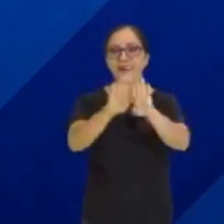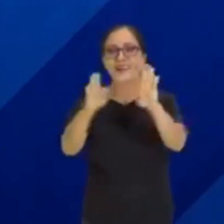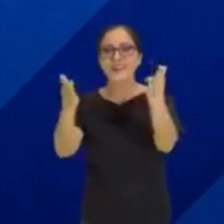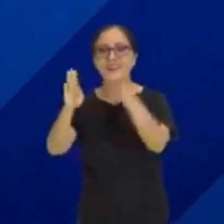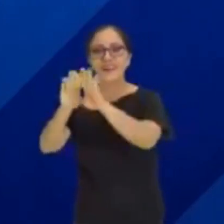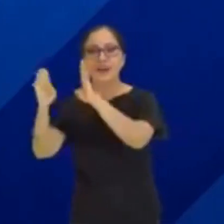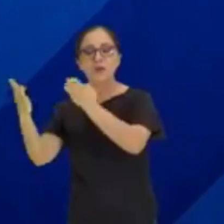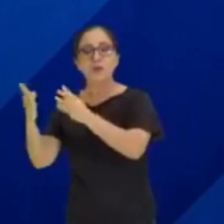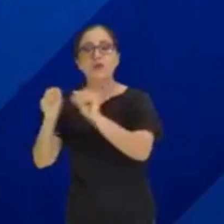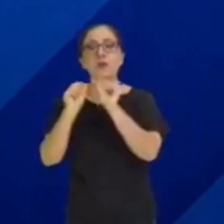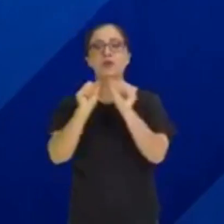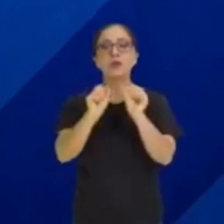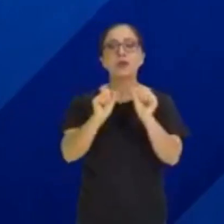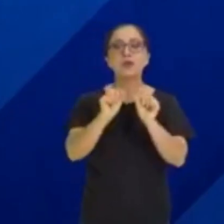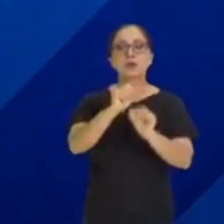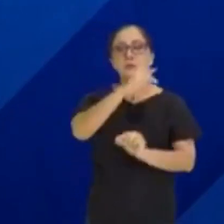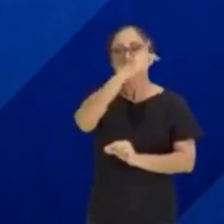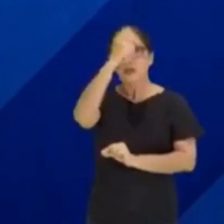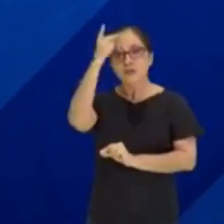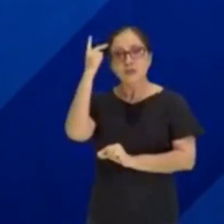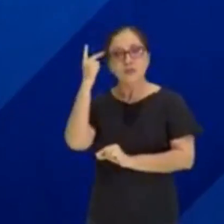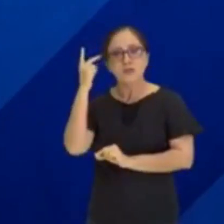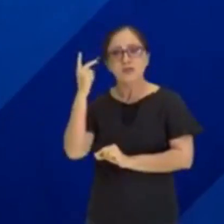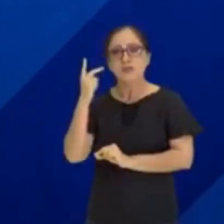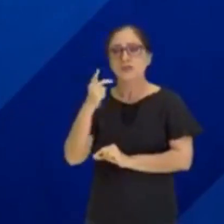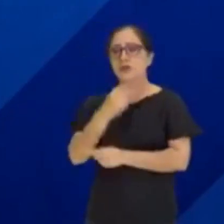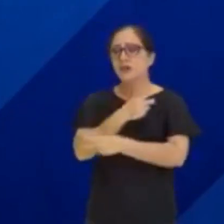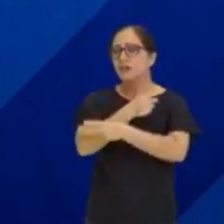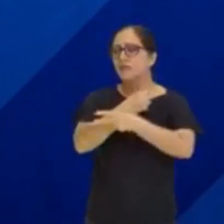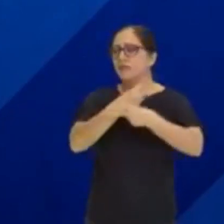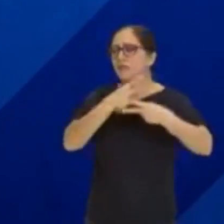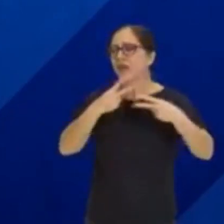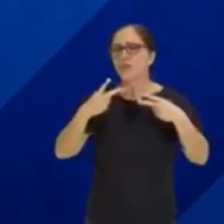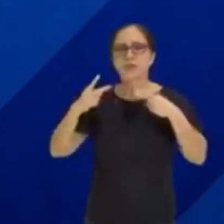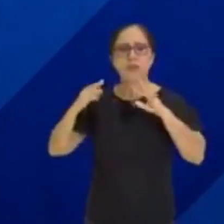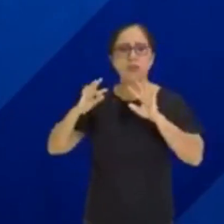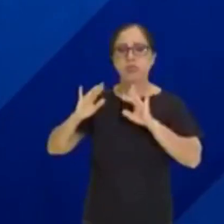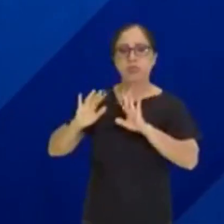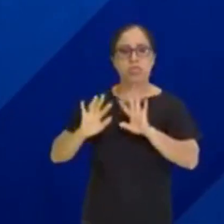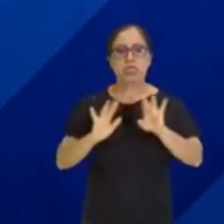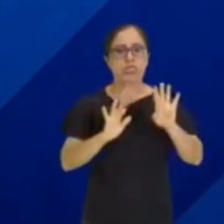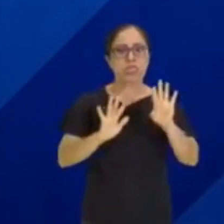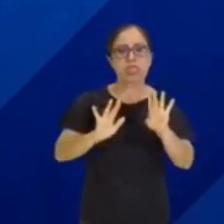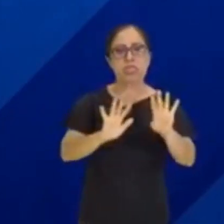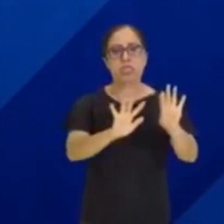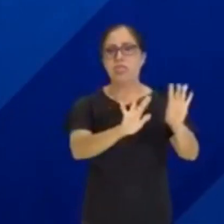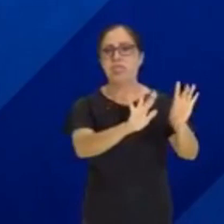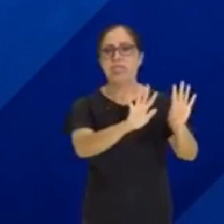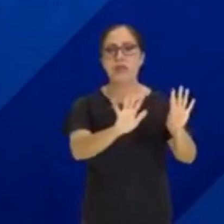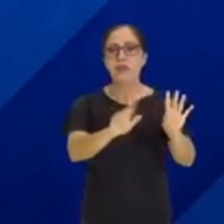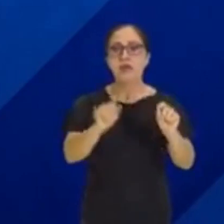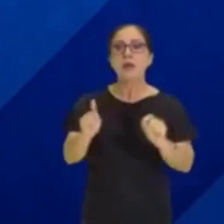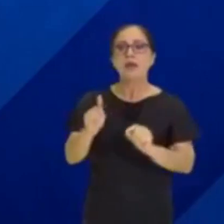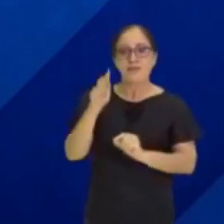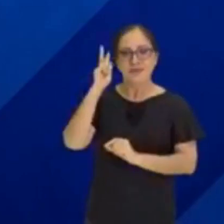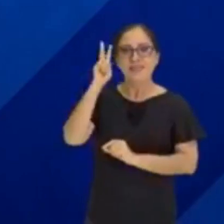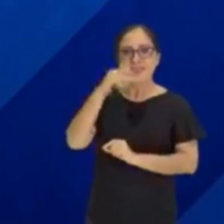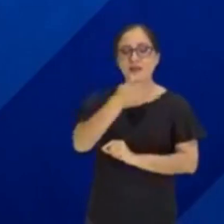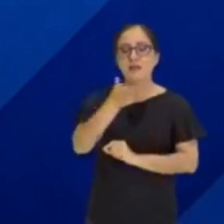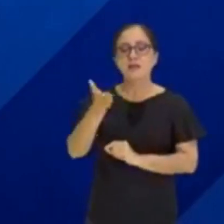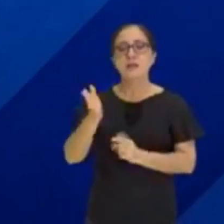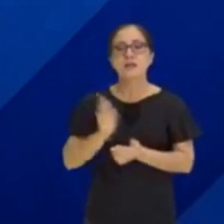muitas pessoas também começaram a ir para as ruas, a voltar para as ruas desesperadamente, eu acho que vocês lembram